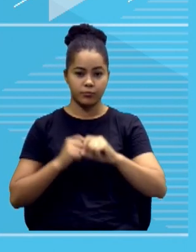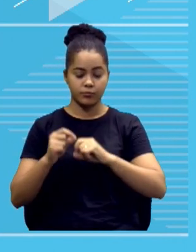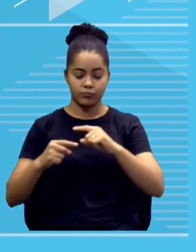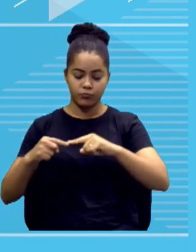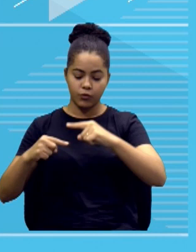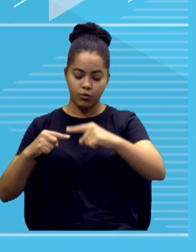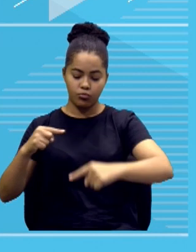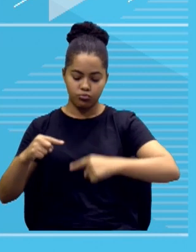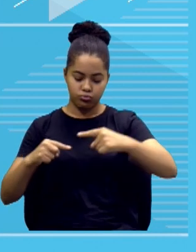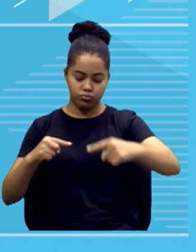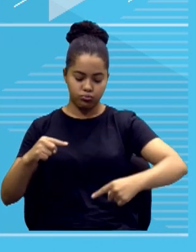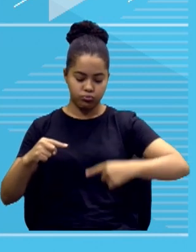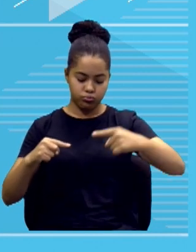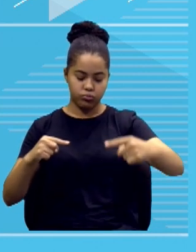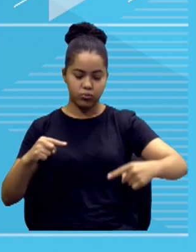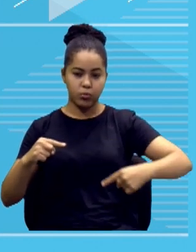bom?